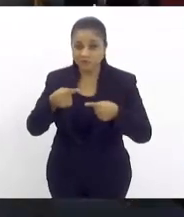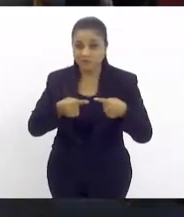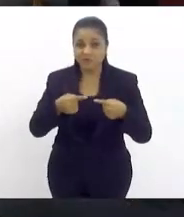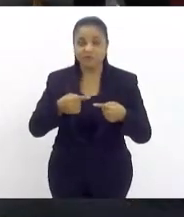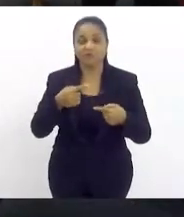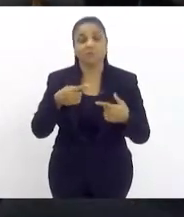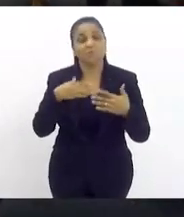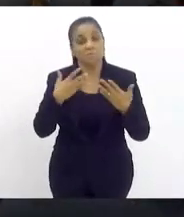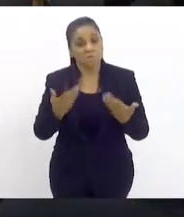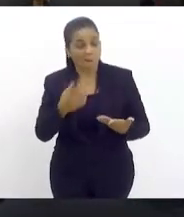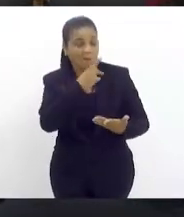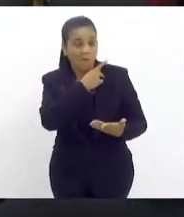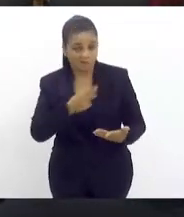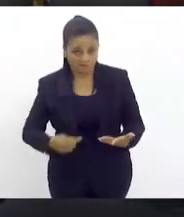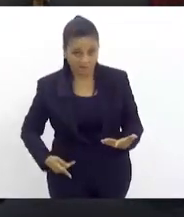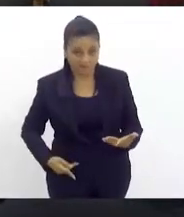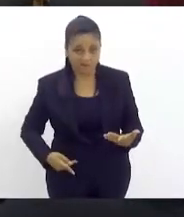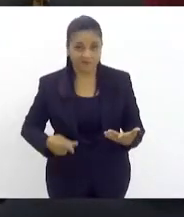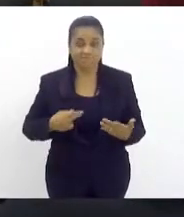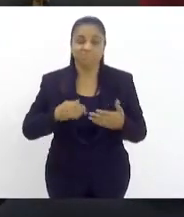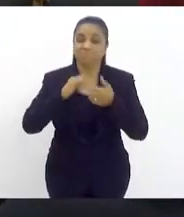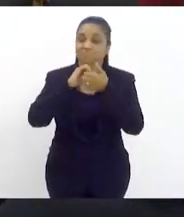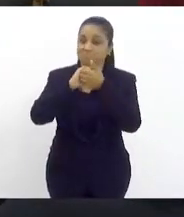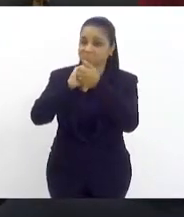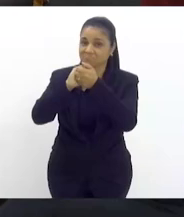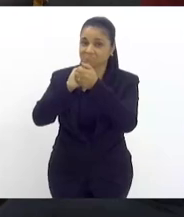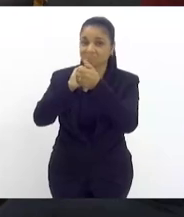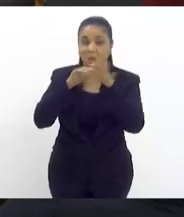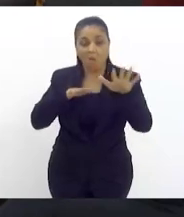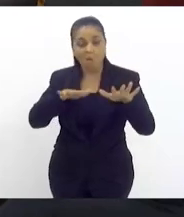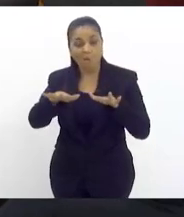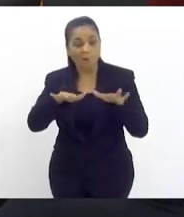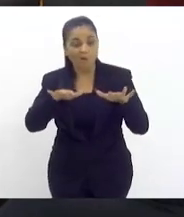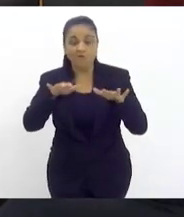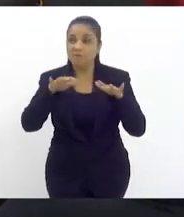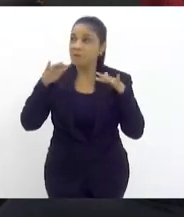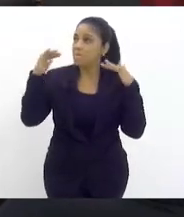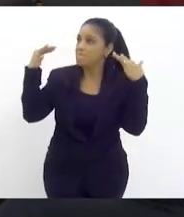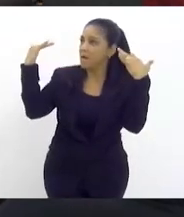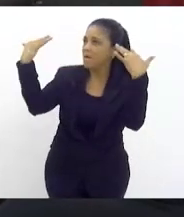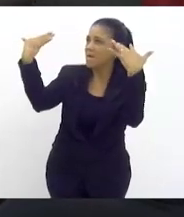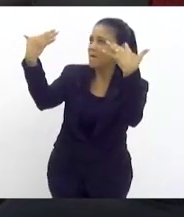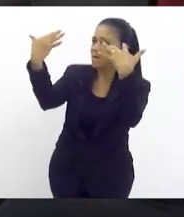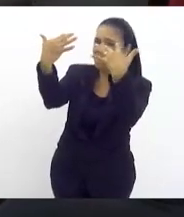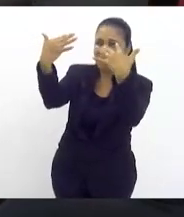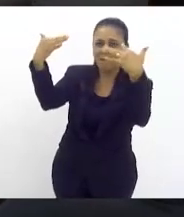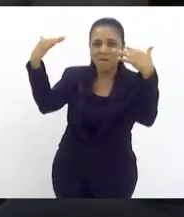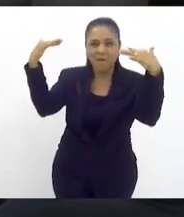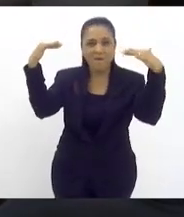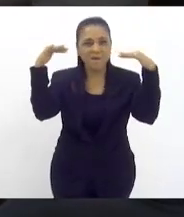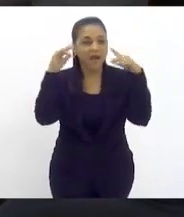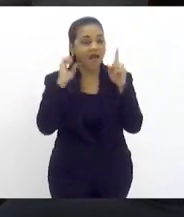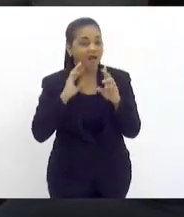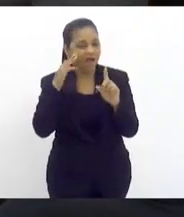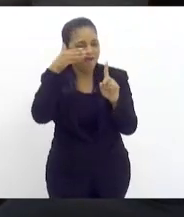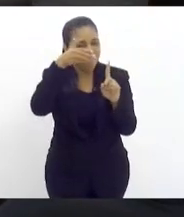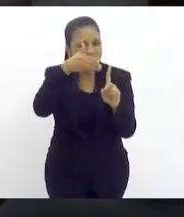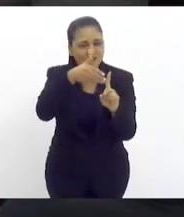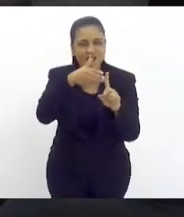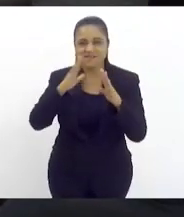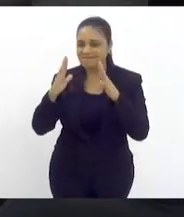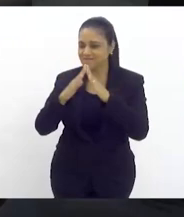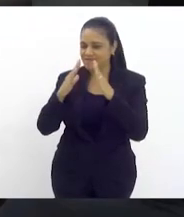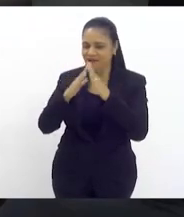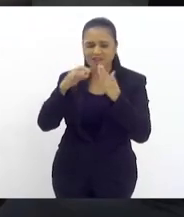Bom, presidente, primeiro saudar aqui o movimento que ocupa a galeria e que faz referência à luta, né, pela Casa